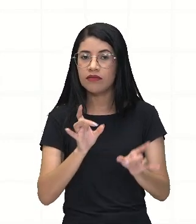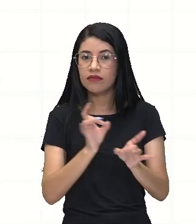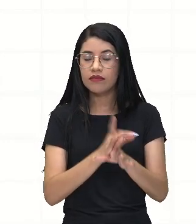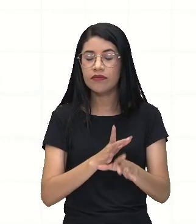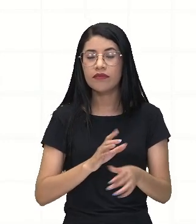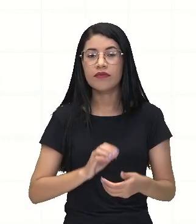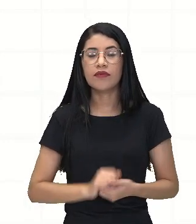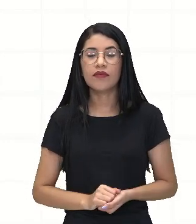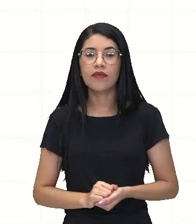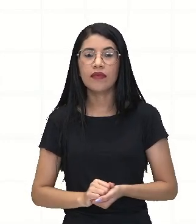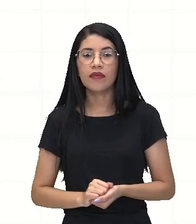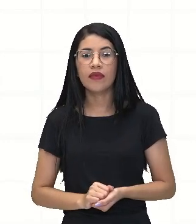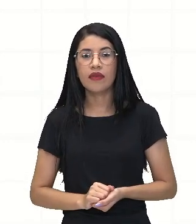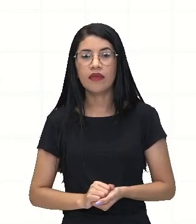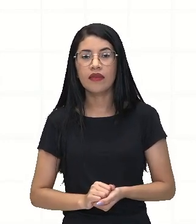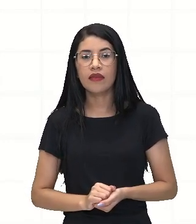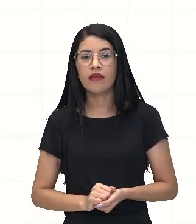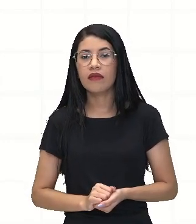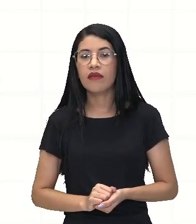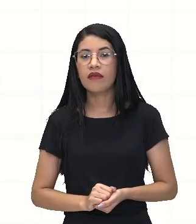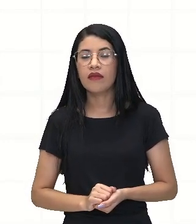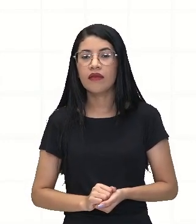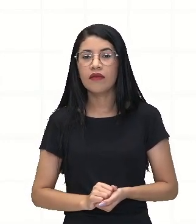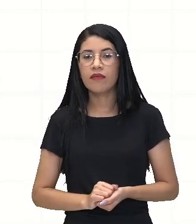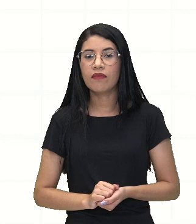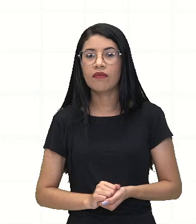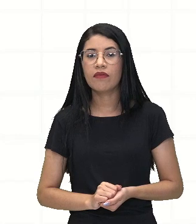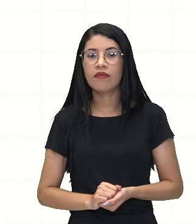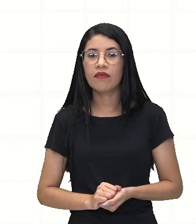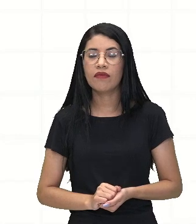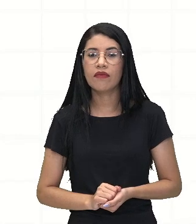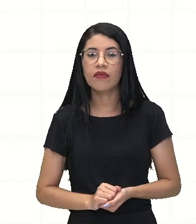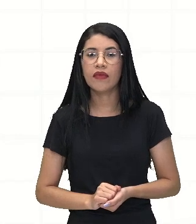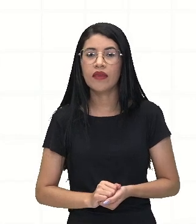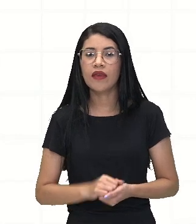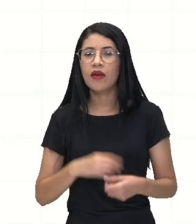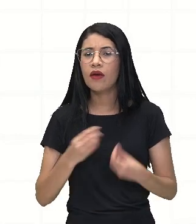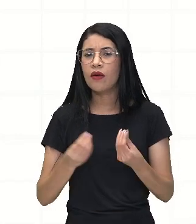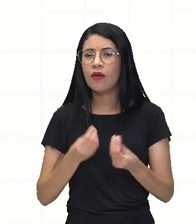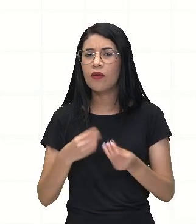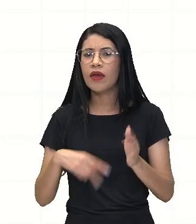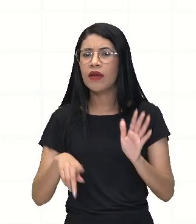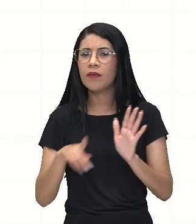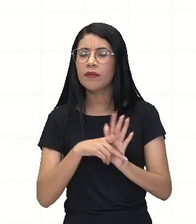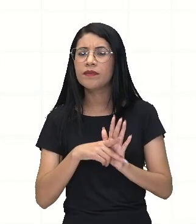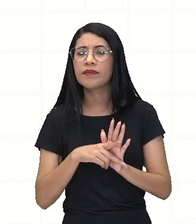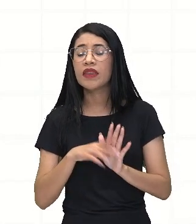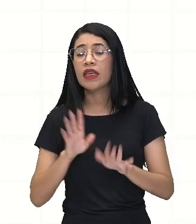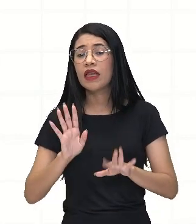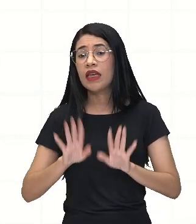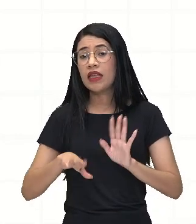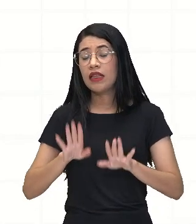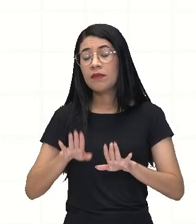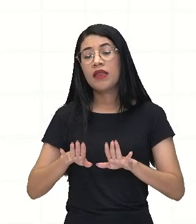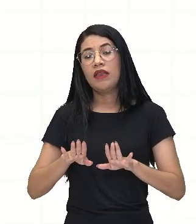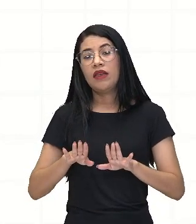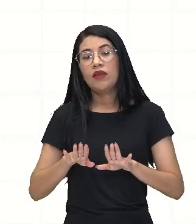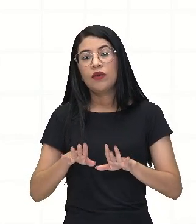integral, tá? O regime de propriedade, algumas dessas, dependendo da